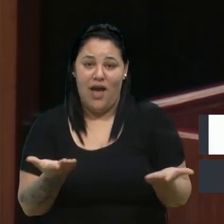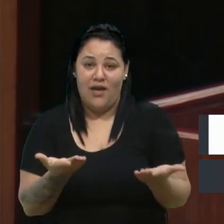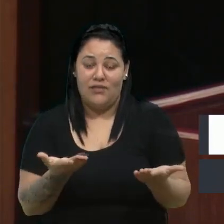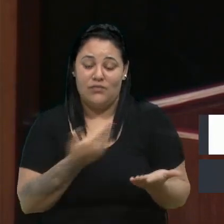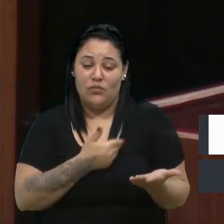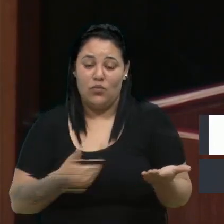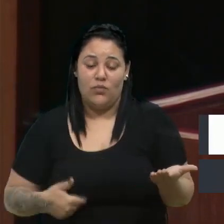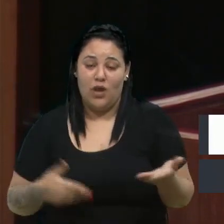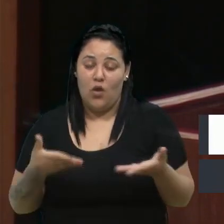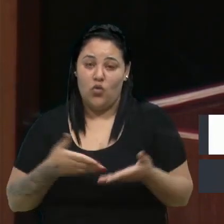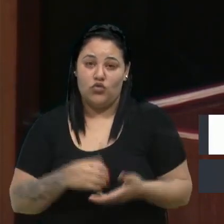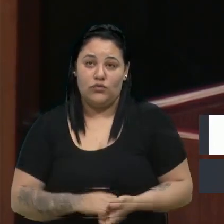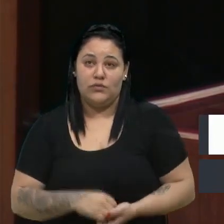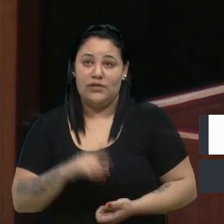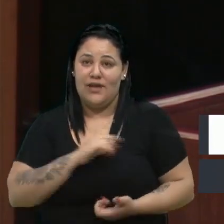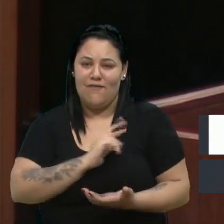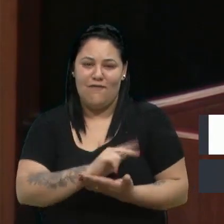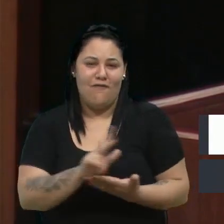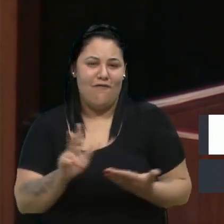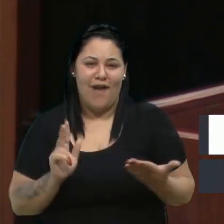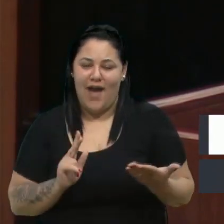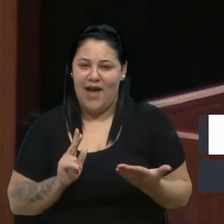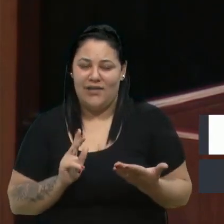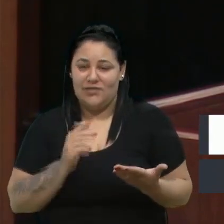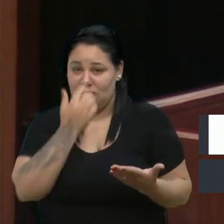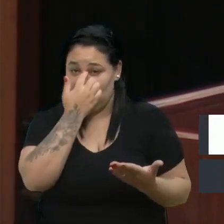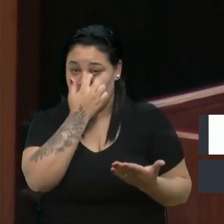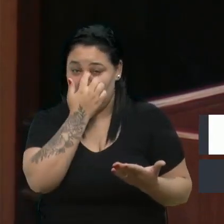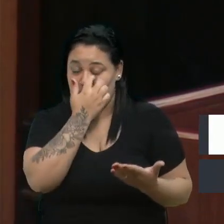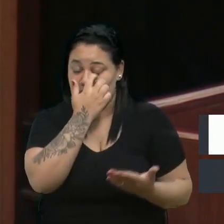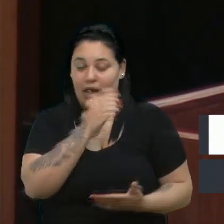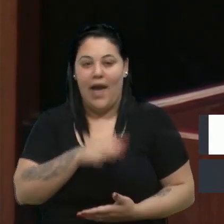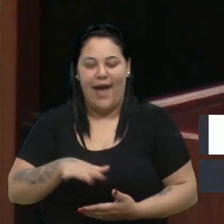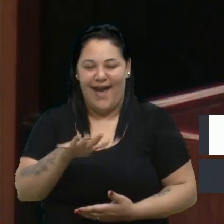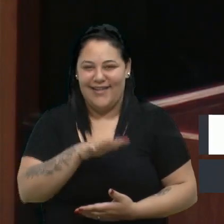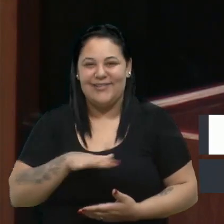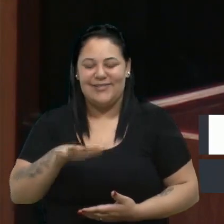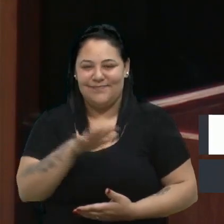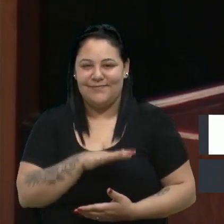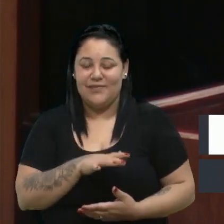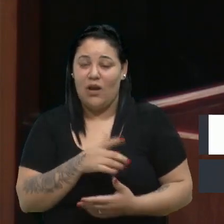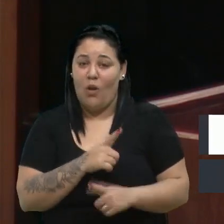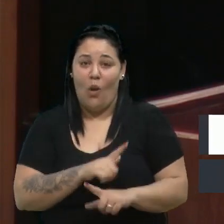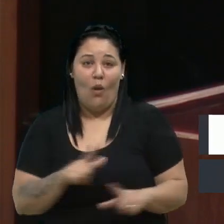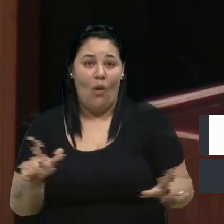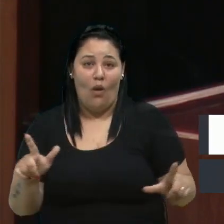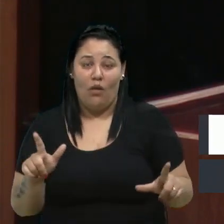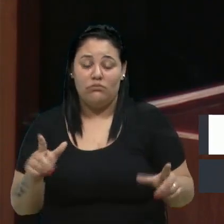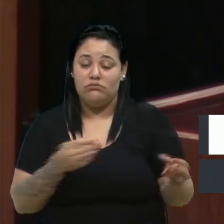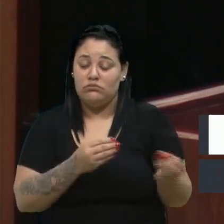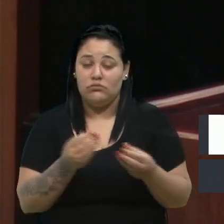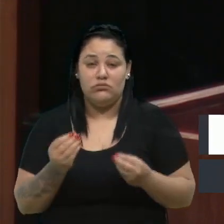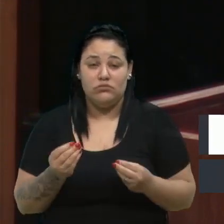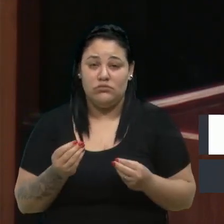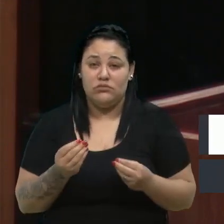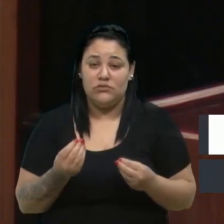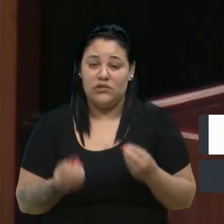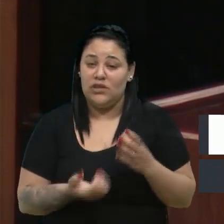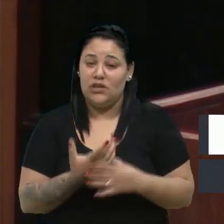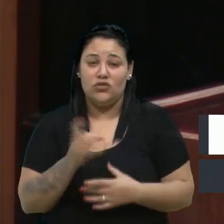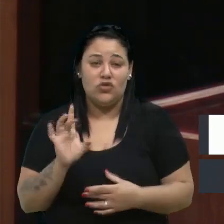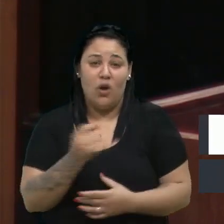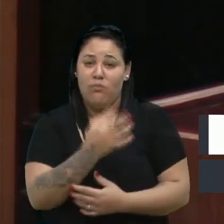hoje. Nós temos diversas áreas ociosas aí em Caxias do Sul, muita criando mato e lixão, e nós temos que ter,